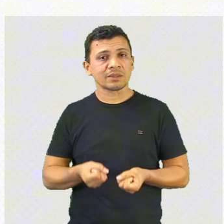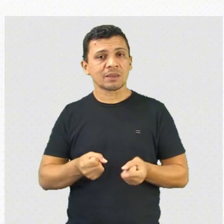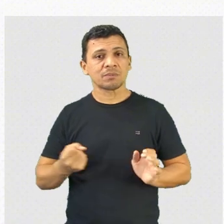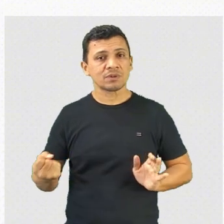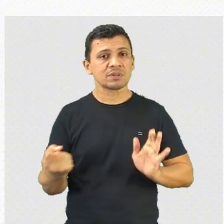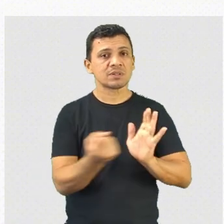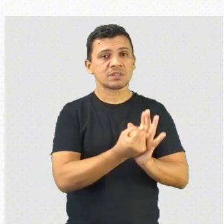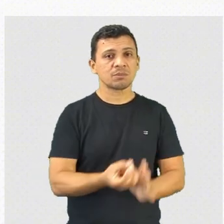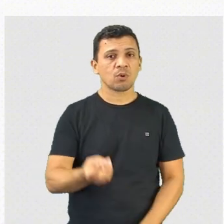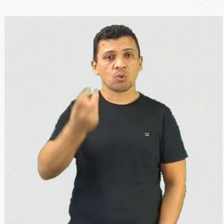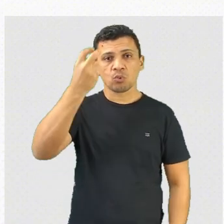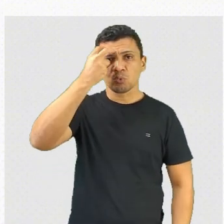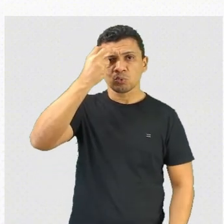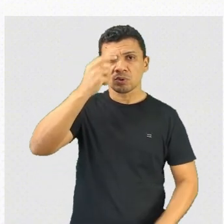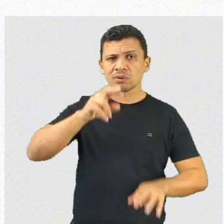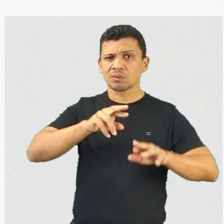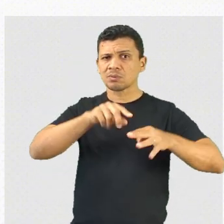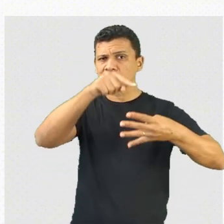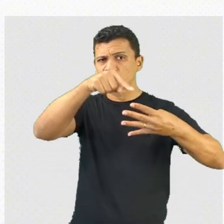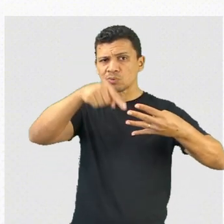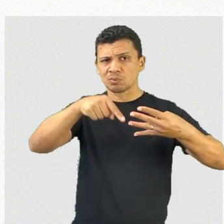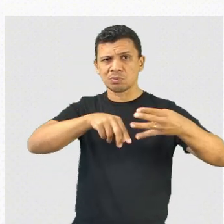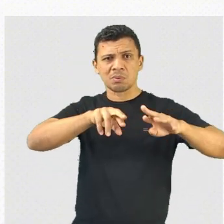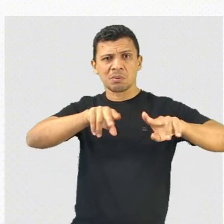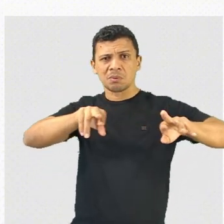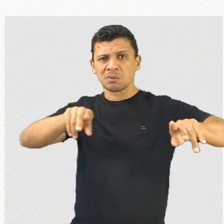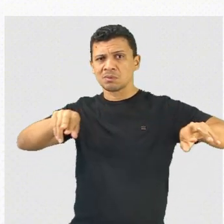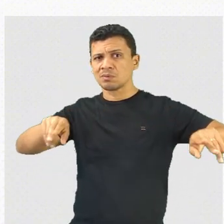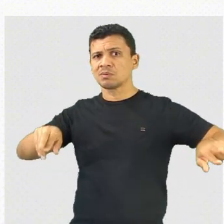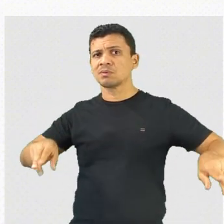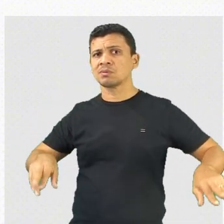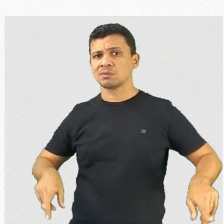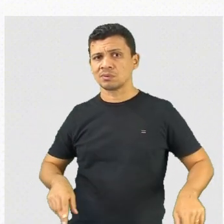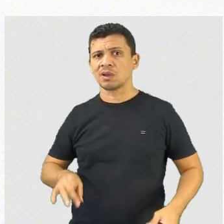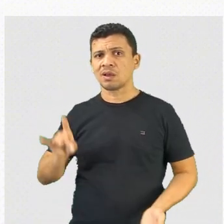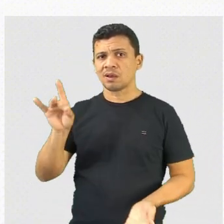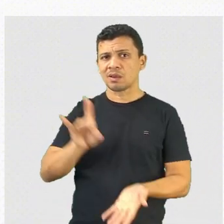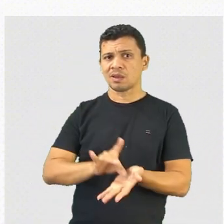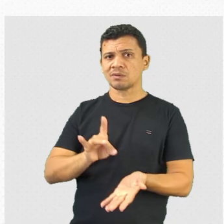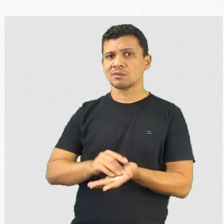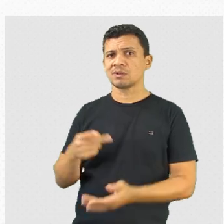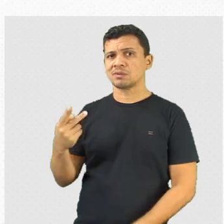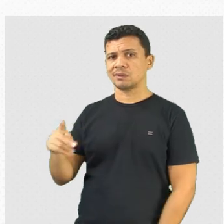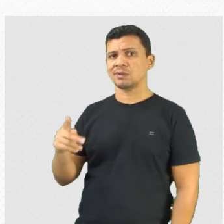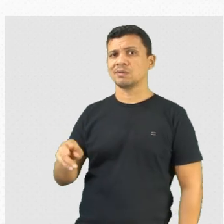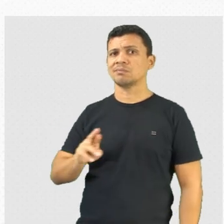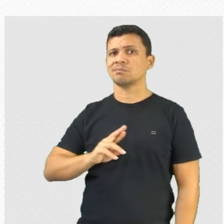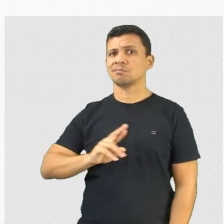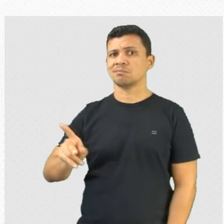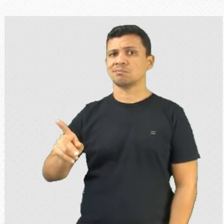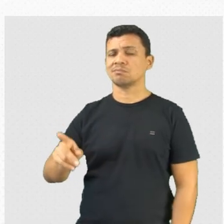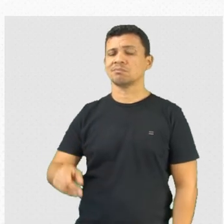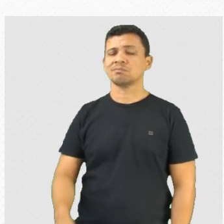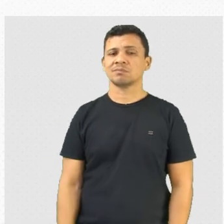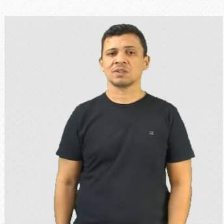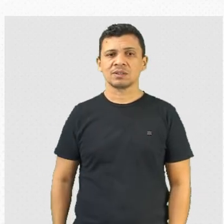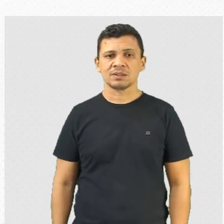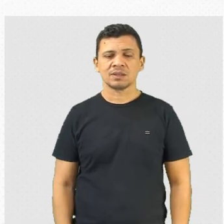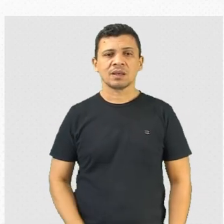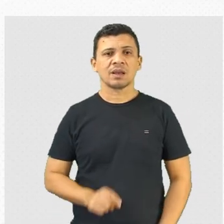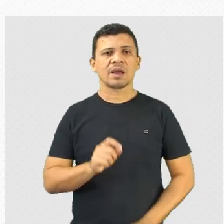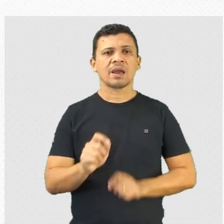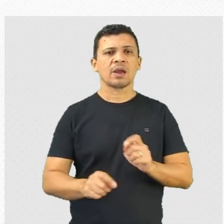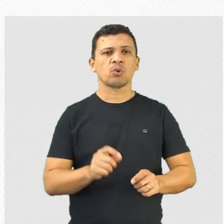símbolos culturais totalmente distintos, totalmente distantes da realidade dele. Isso é